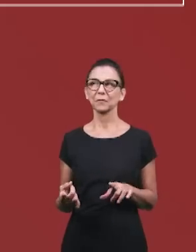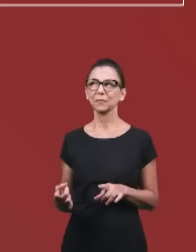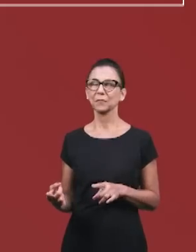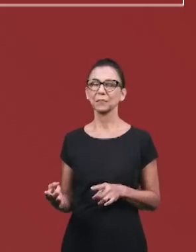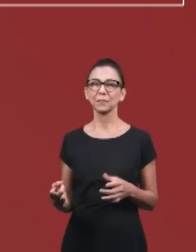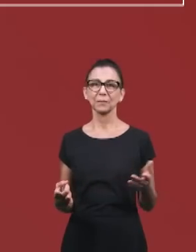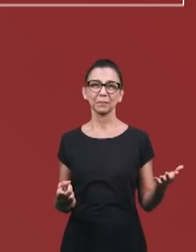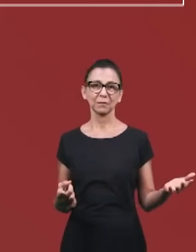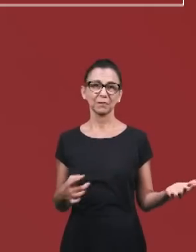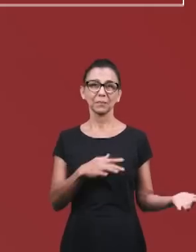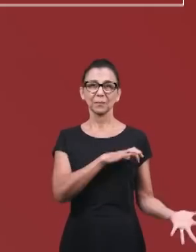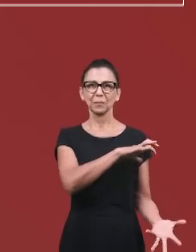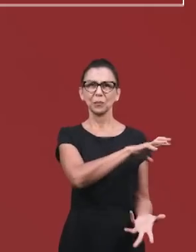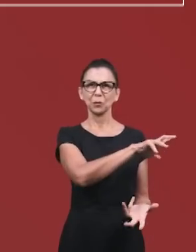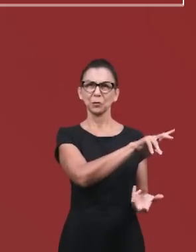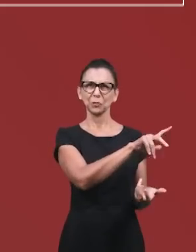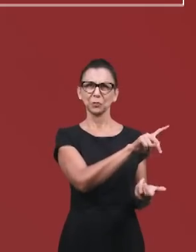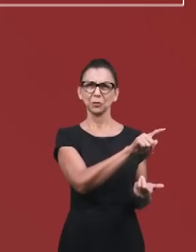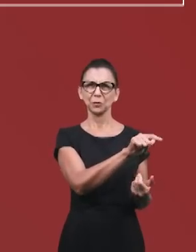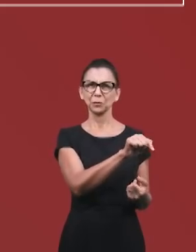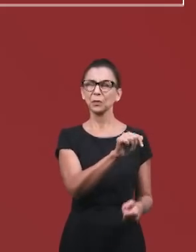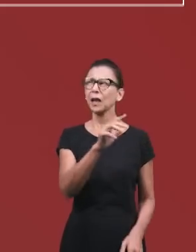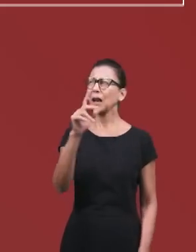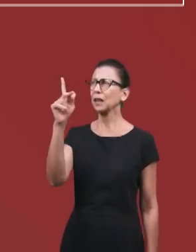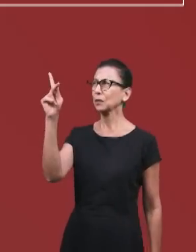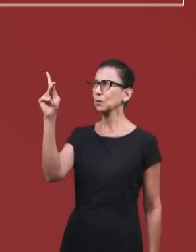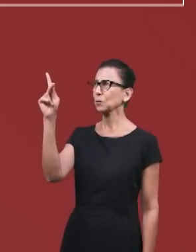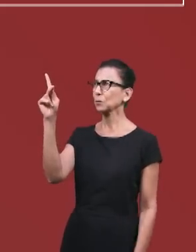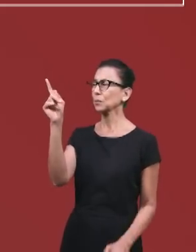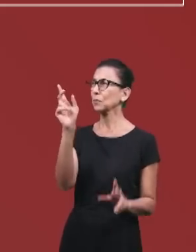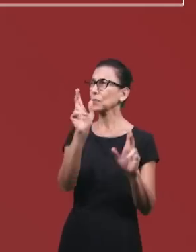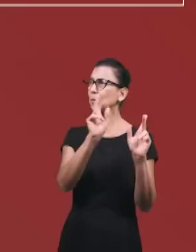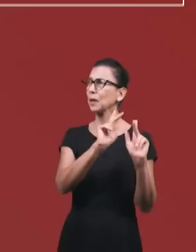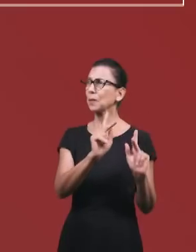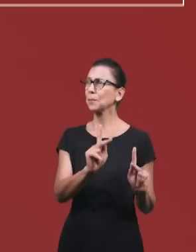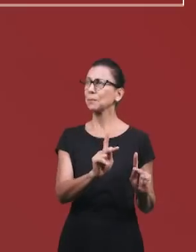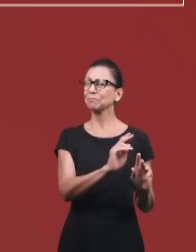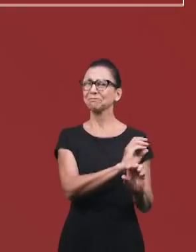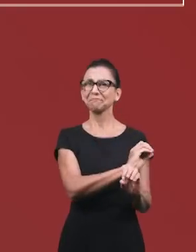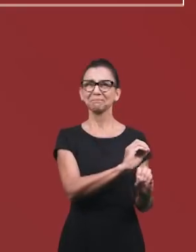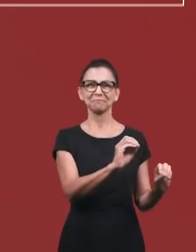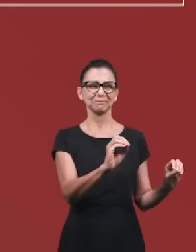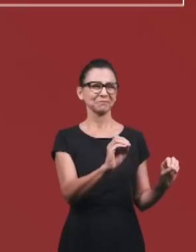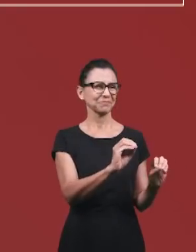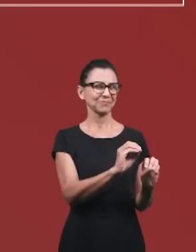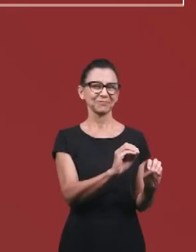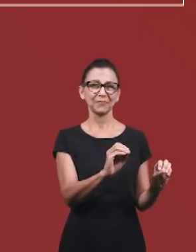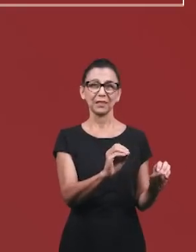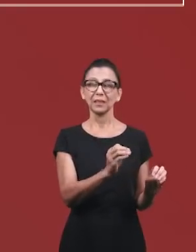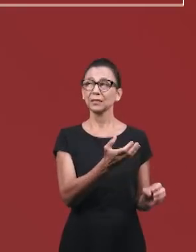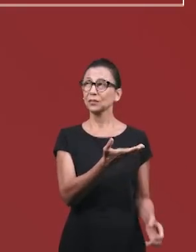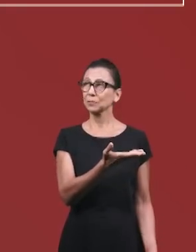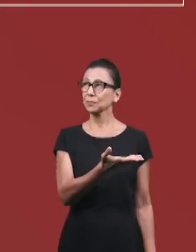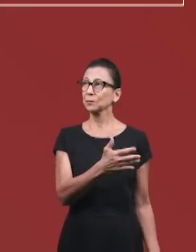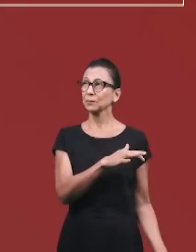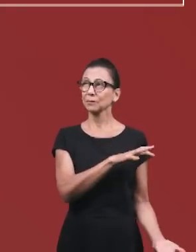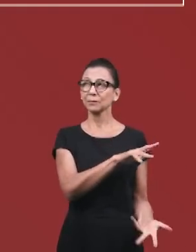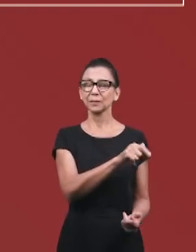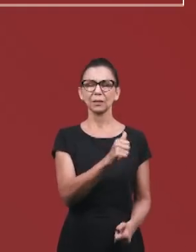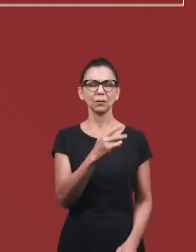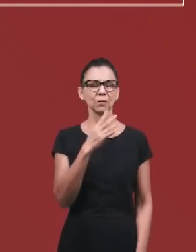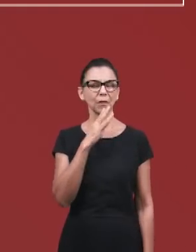Este mundo não tem a sua paz. Este